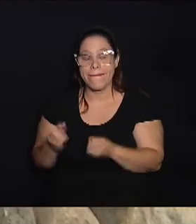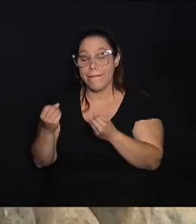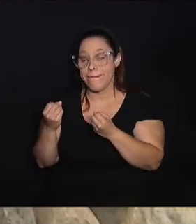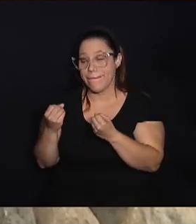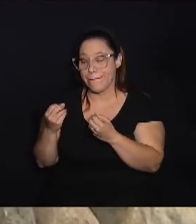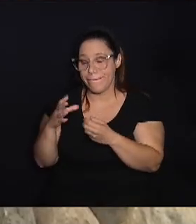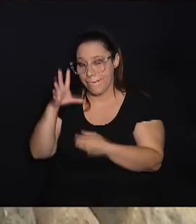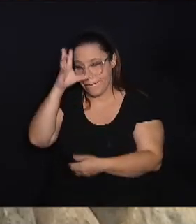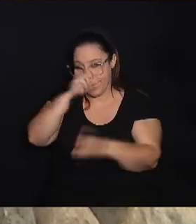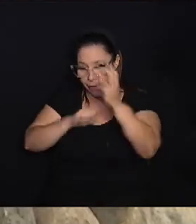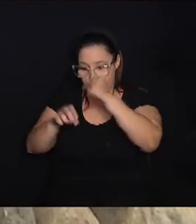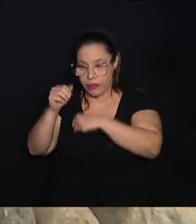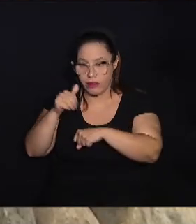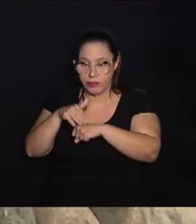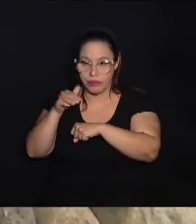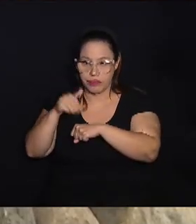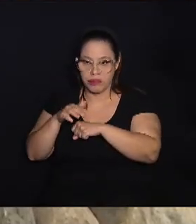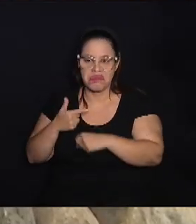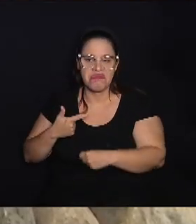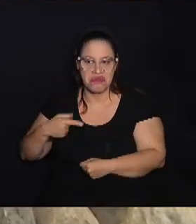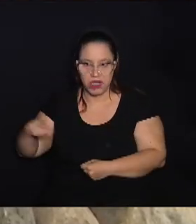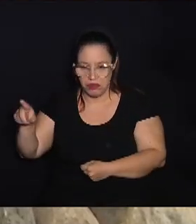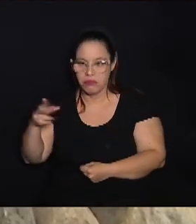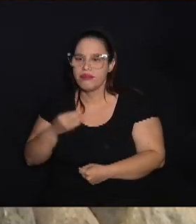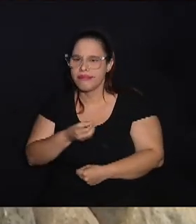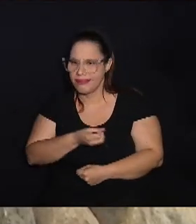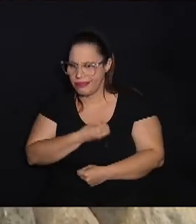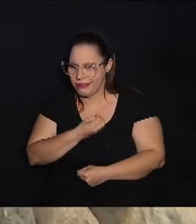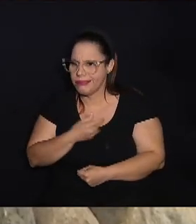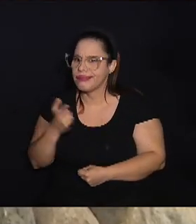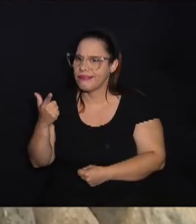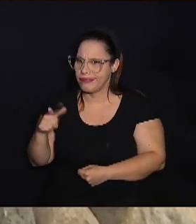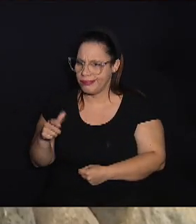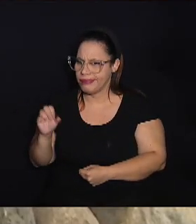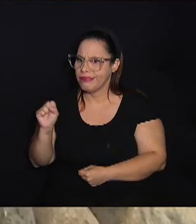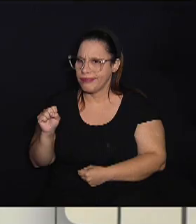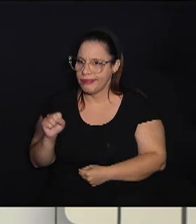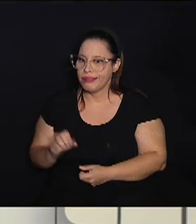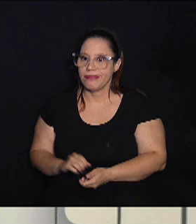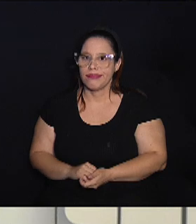vez mais aqui, Vai levar para a vida? Vou levar para a vida, com certeza.